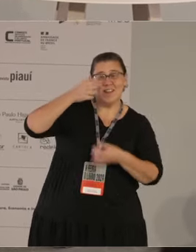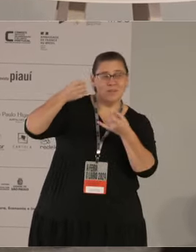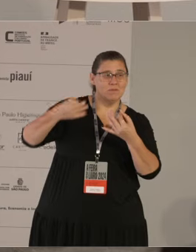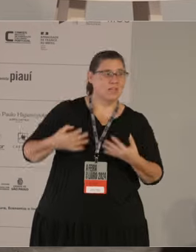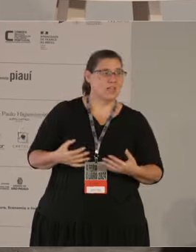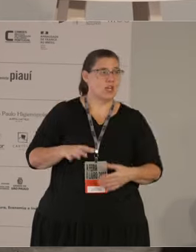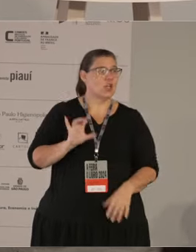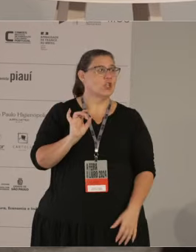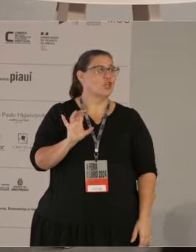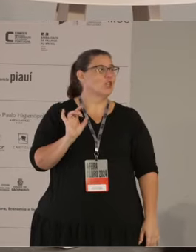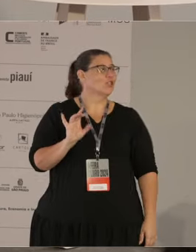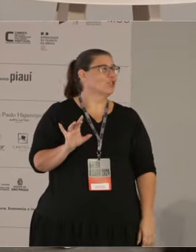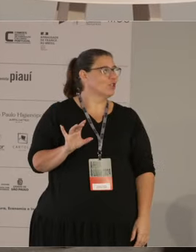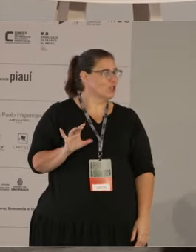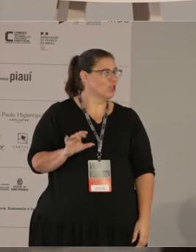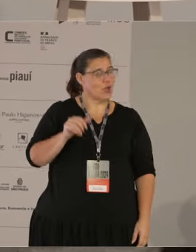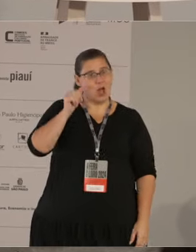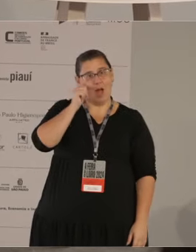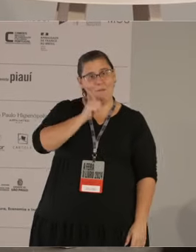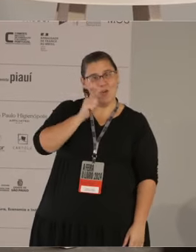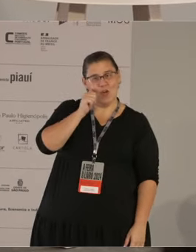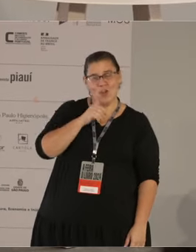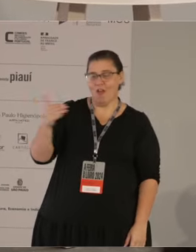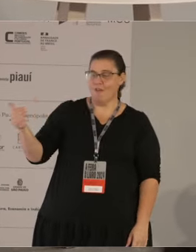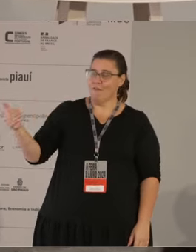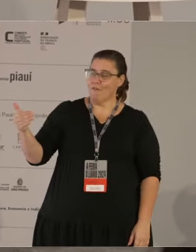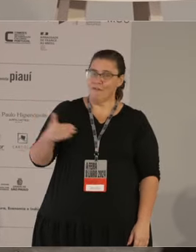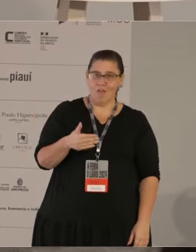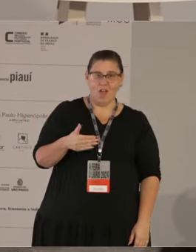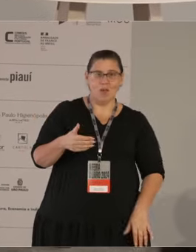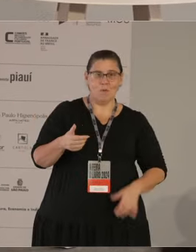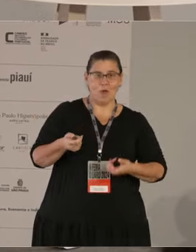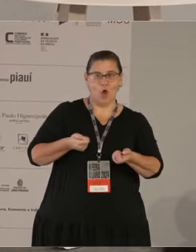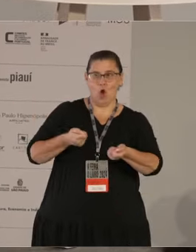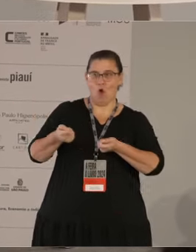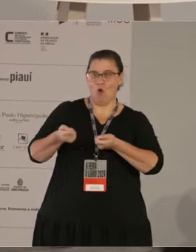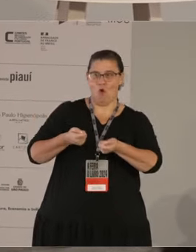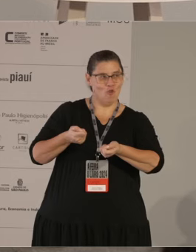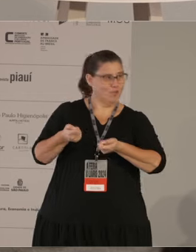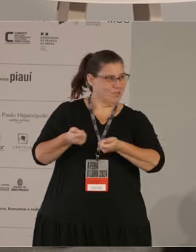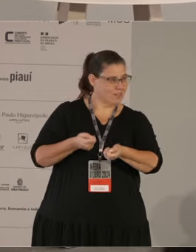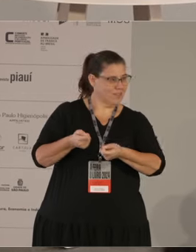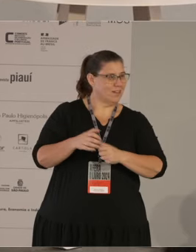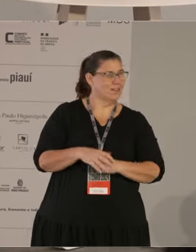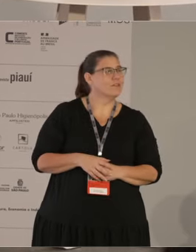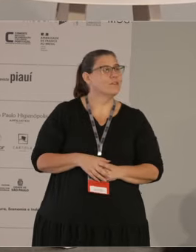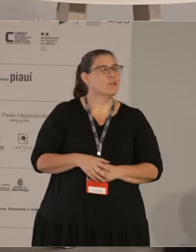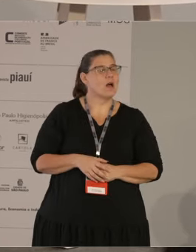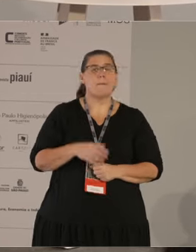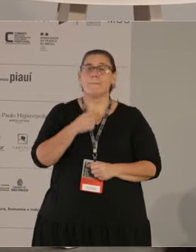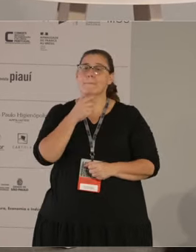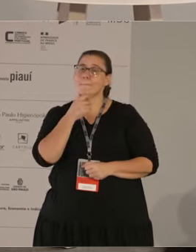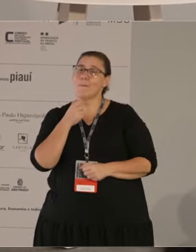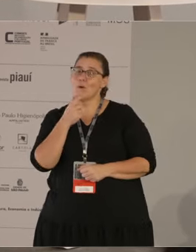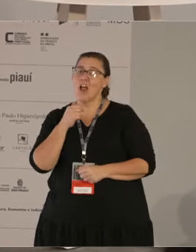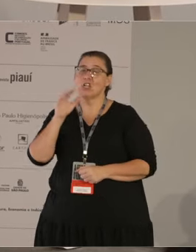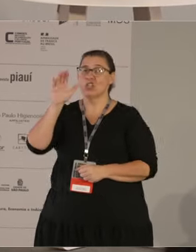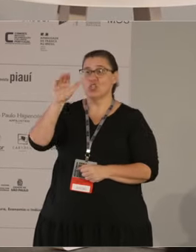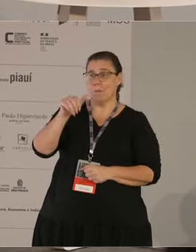a presença, né, da Niede, uma mulher em comando, ela chamava os sertanejos, pagava para esses